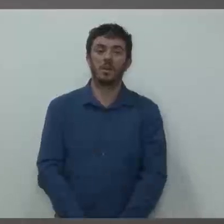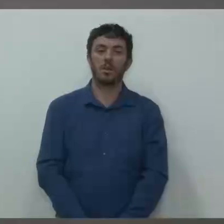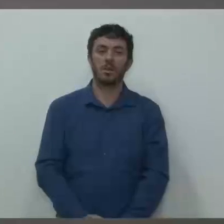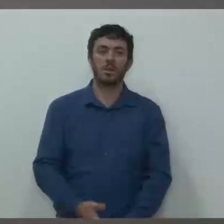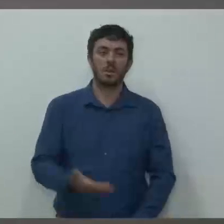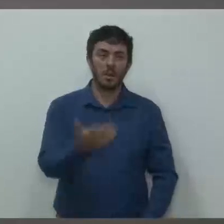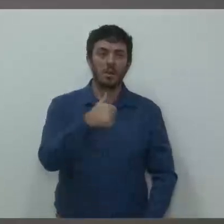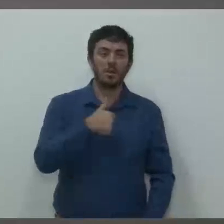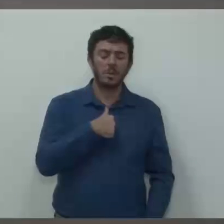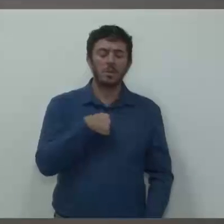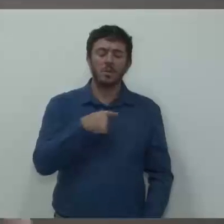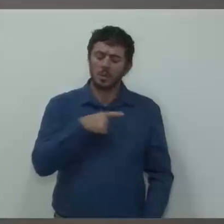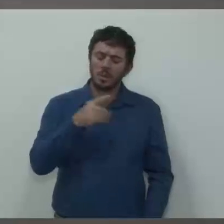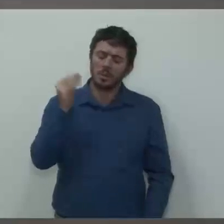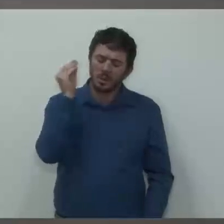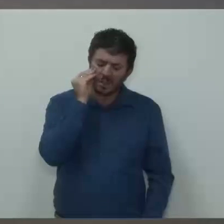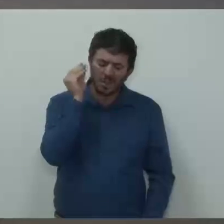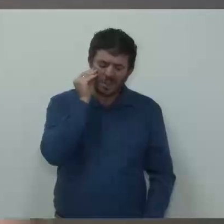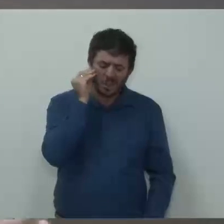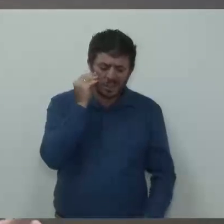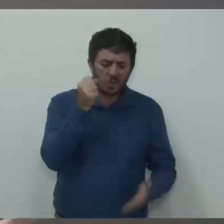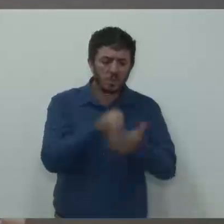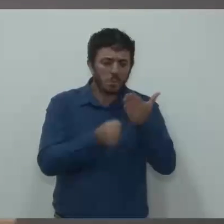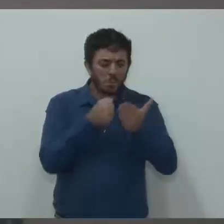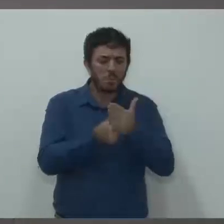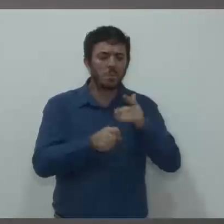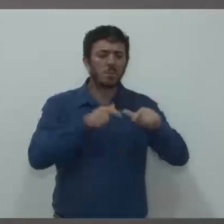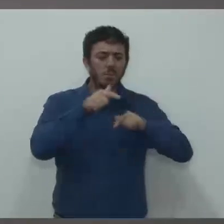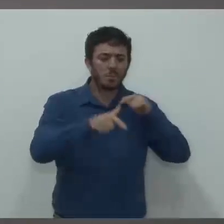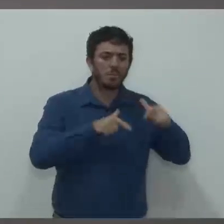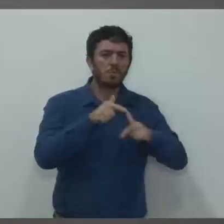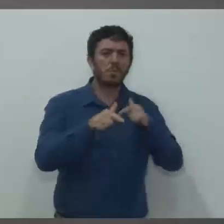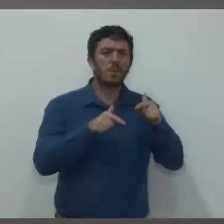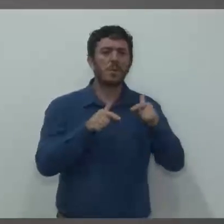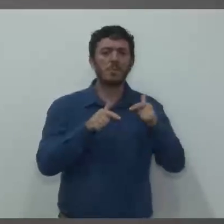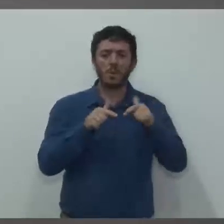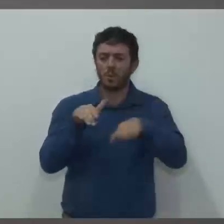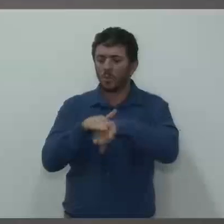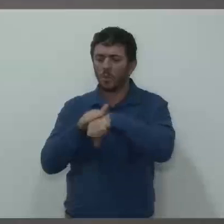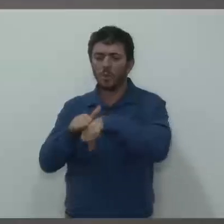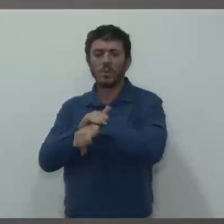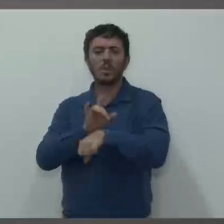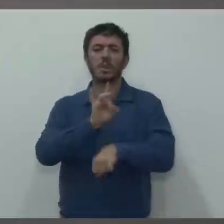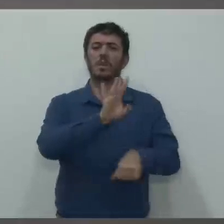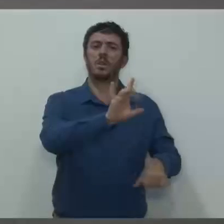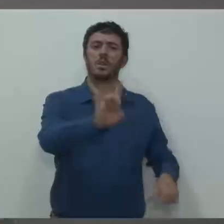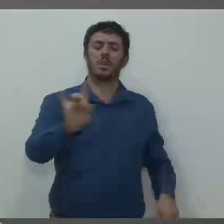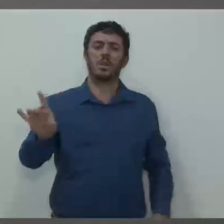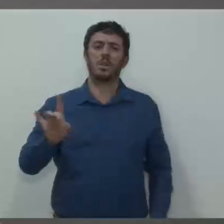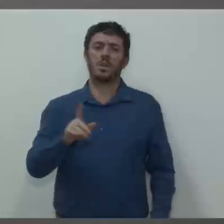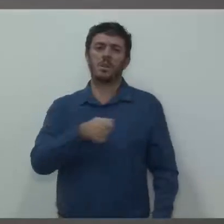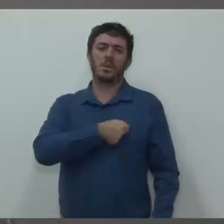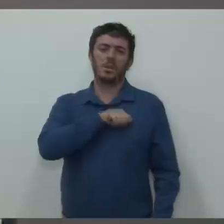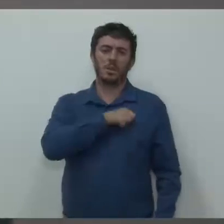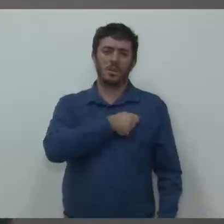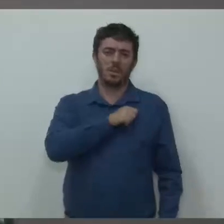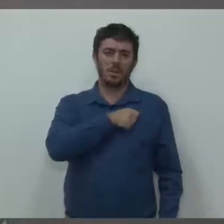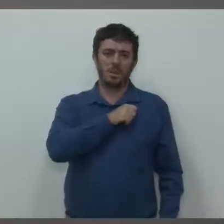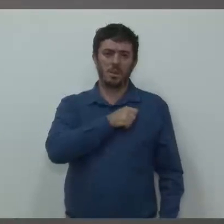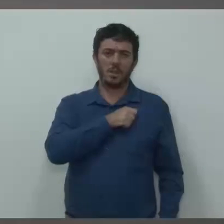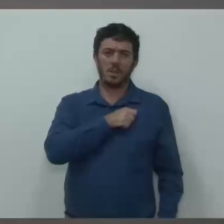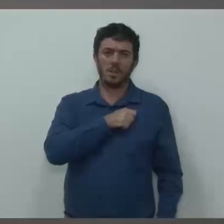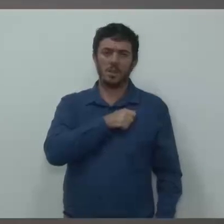eu estou tentando fazer com toda a humildade, tenho conversado com os delegados, mas a gente está numa grande chance de fazer